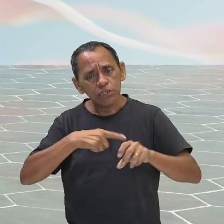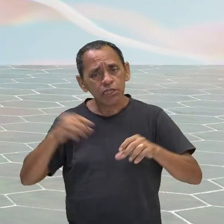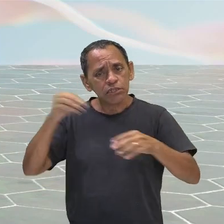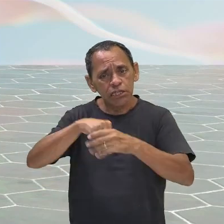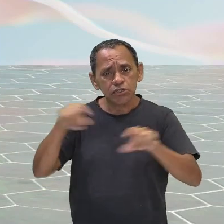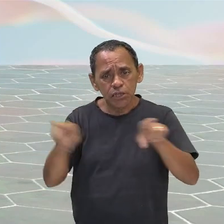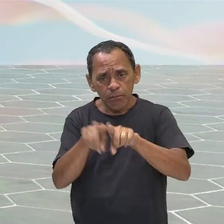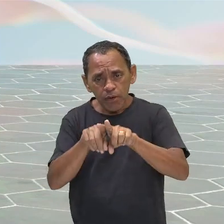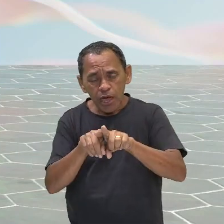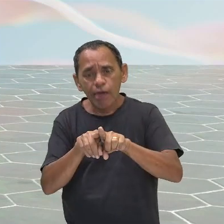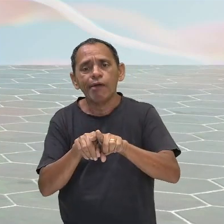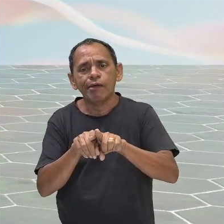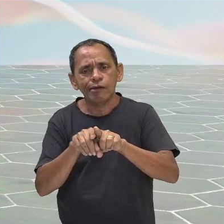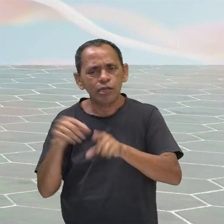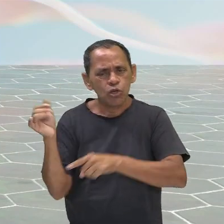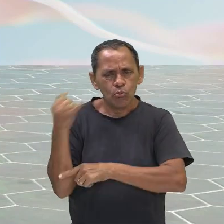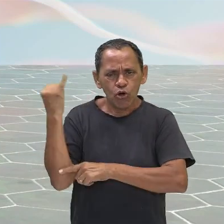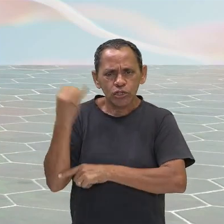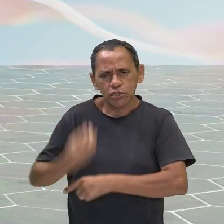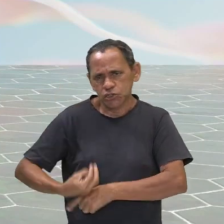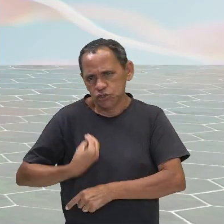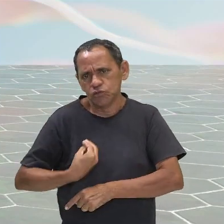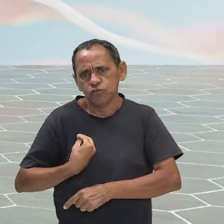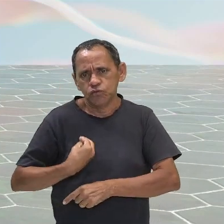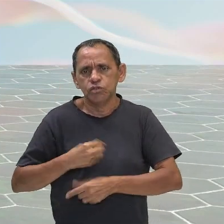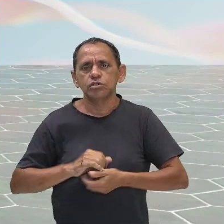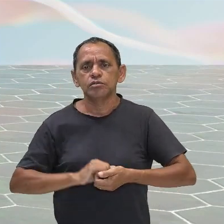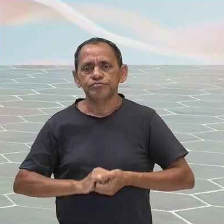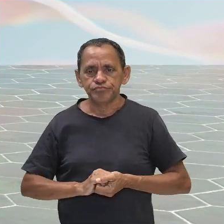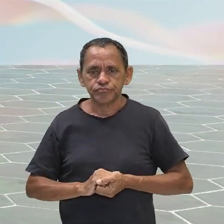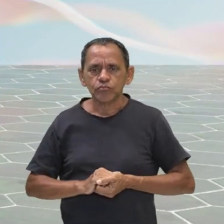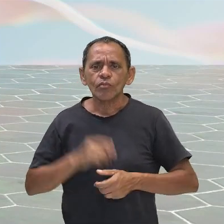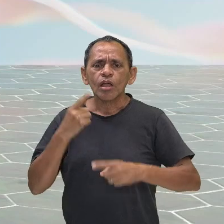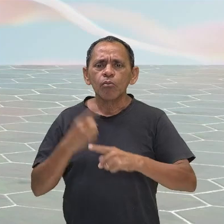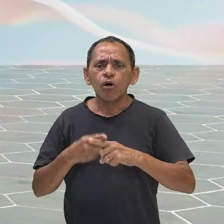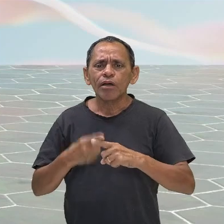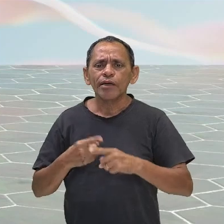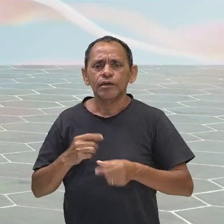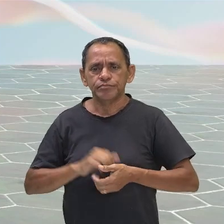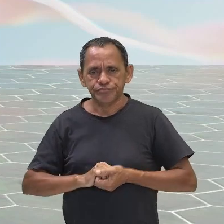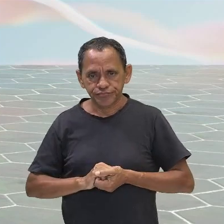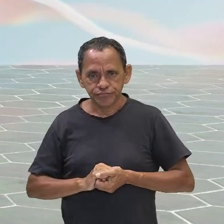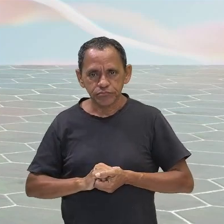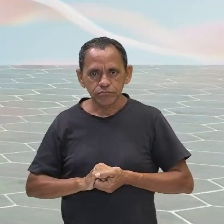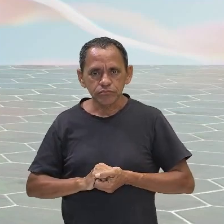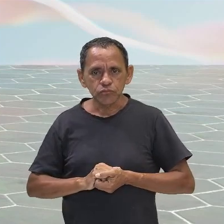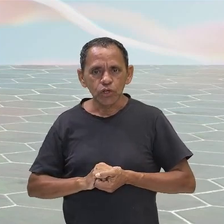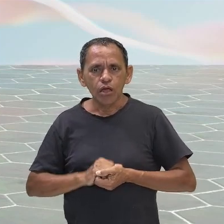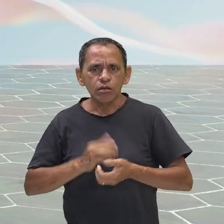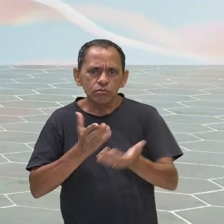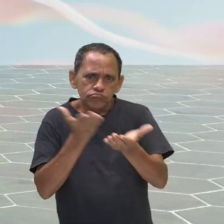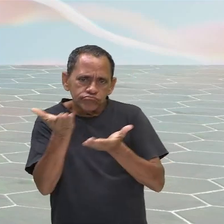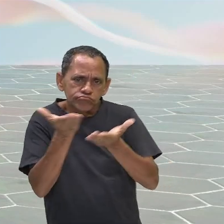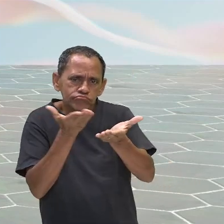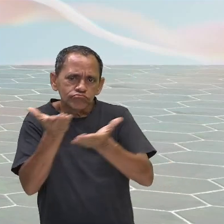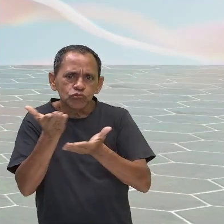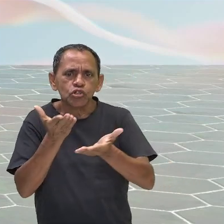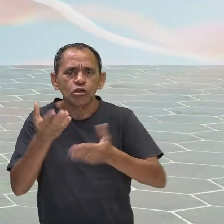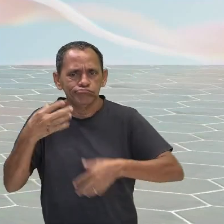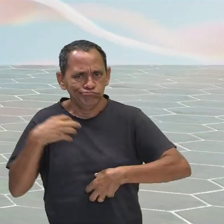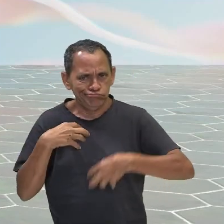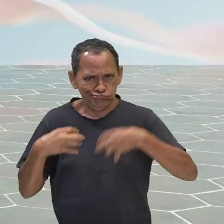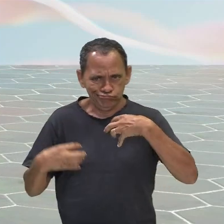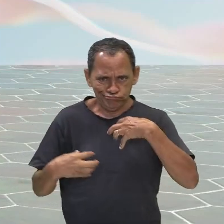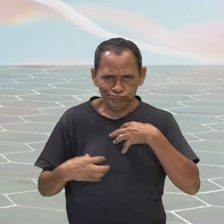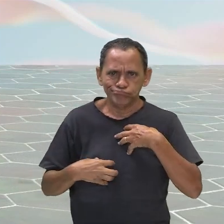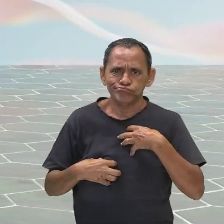assunto como importante em nossas vidas, porque estamos ali tratando de órgãos que